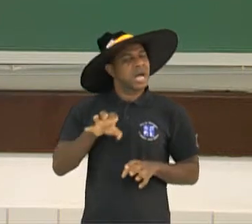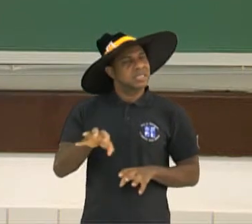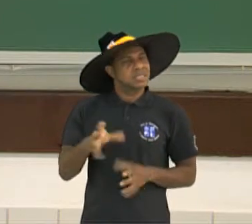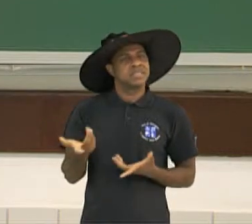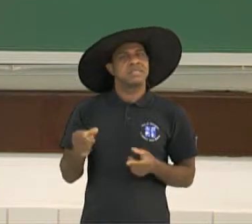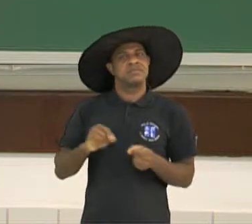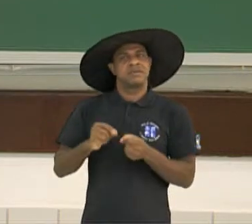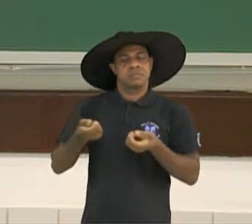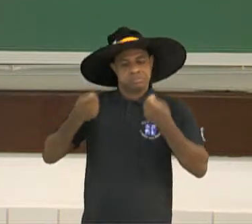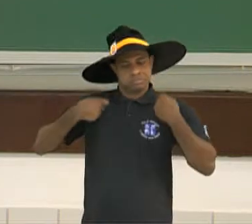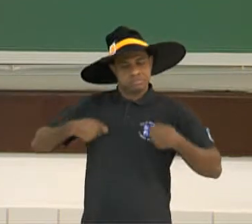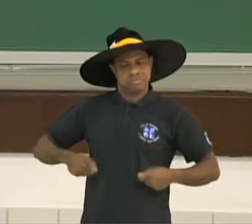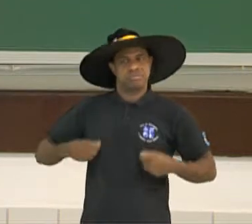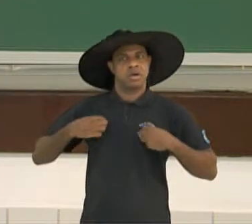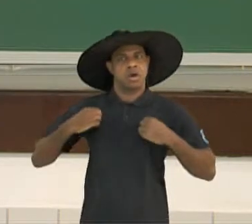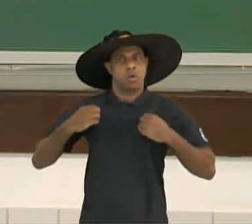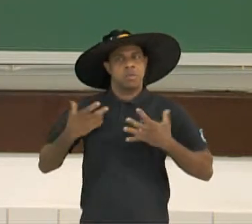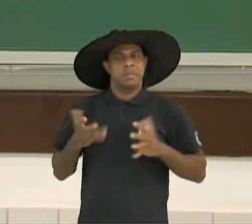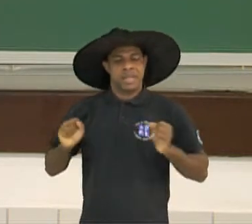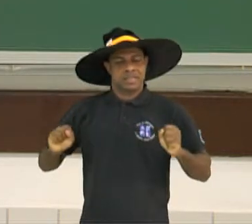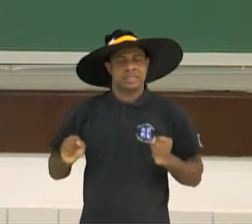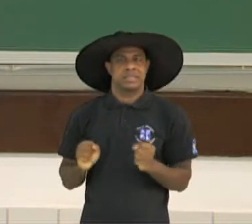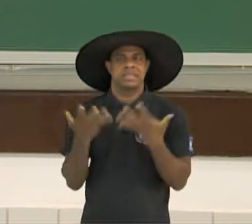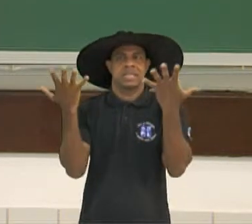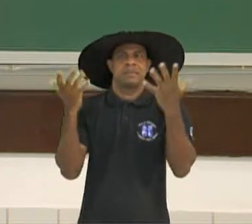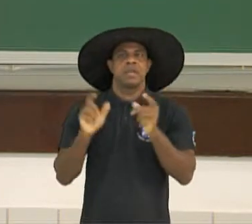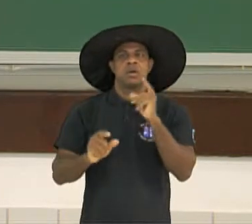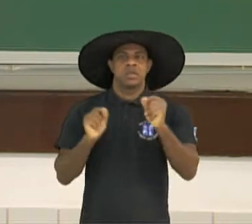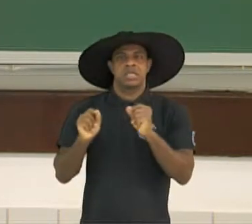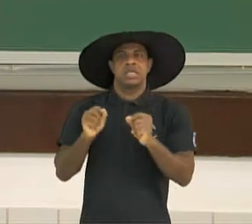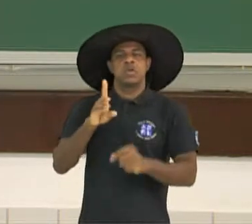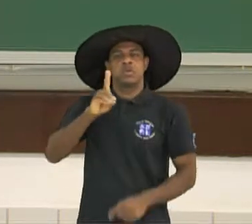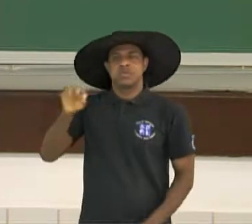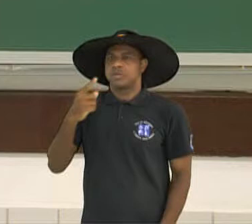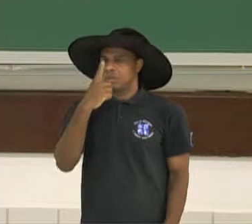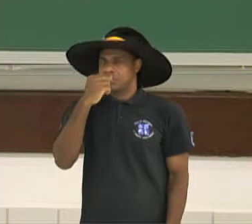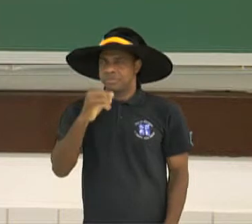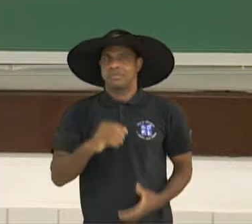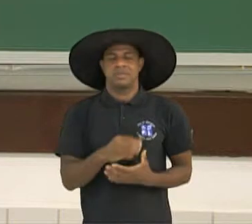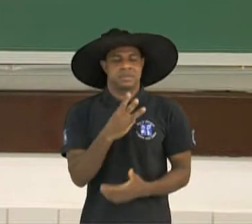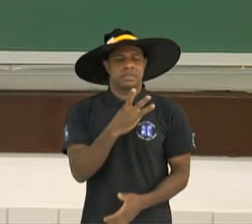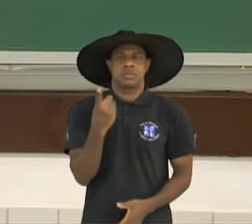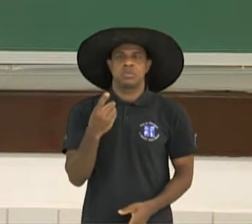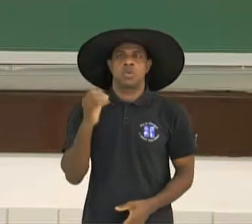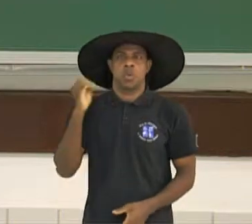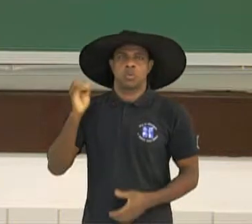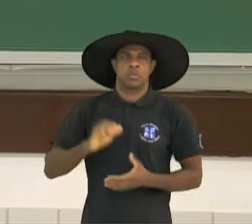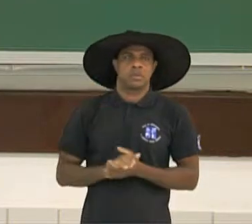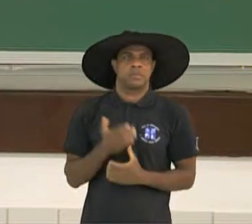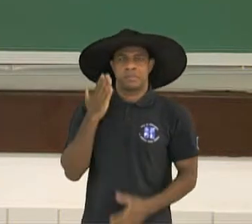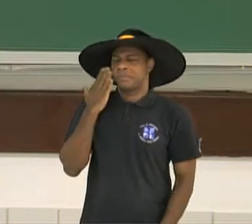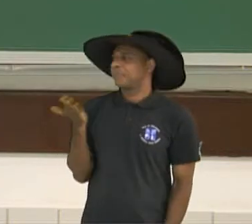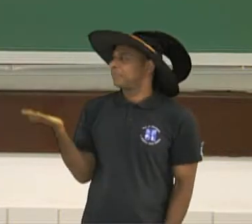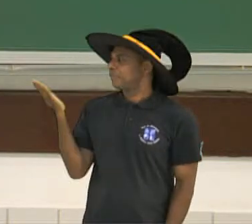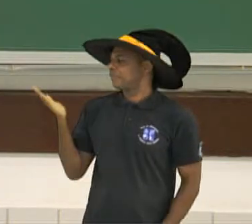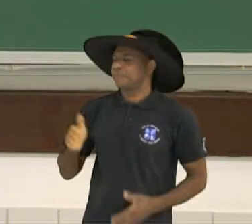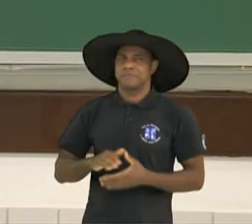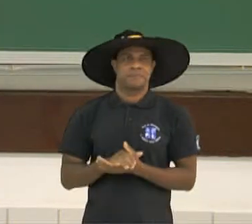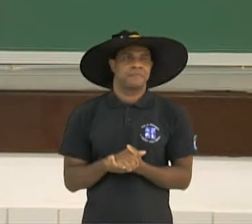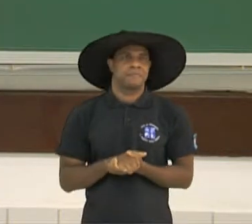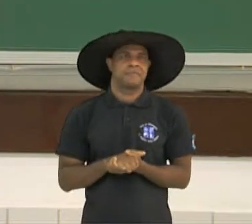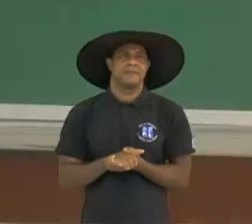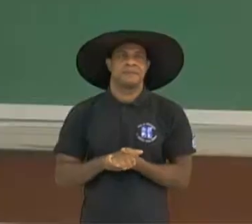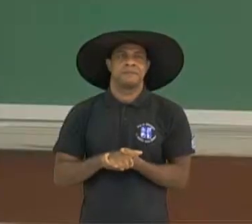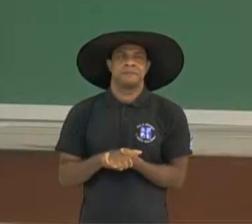se fantasiam para celebrar esse dia de 31 de outubro. Complete the sentences.